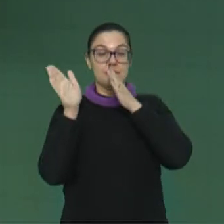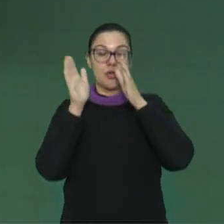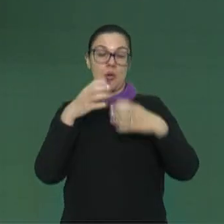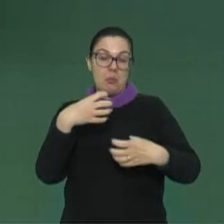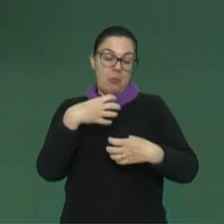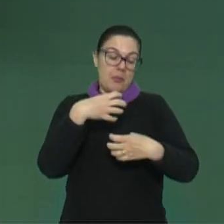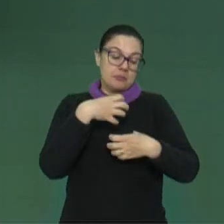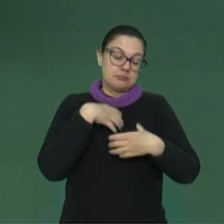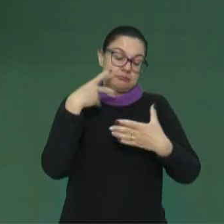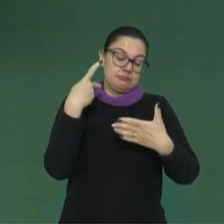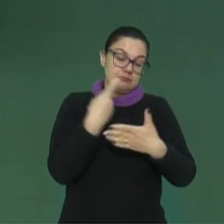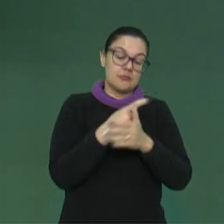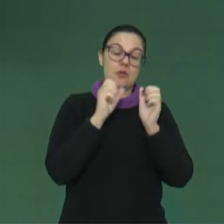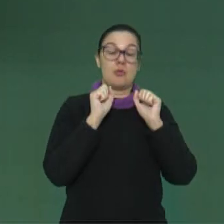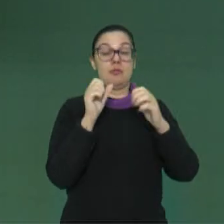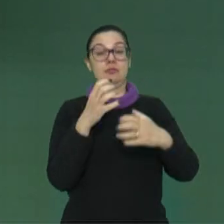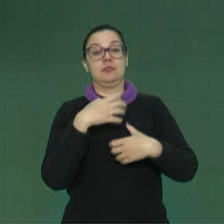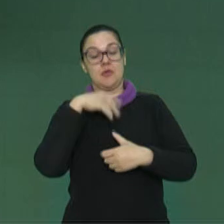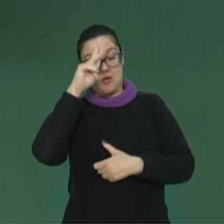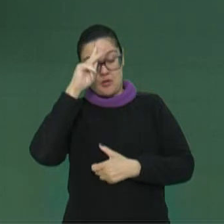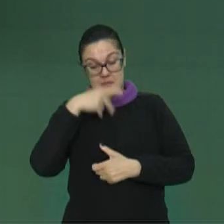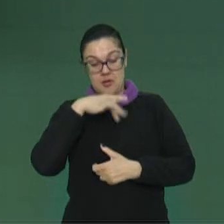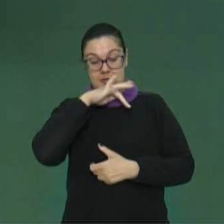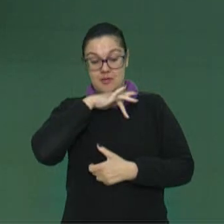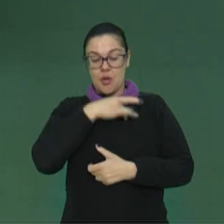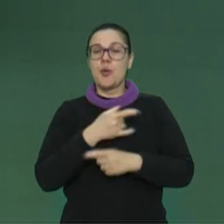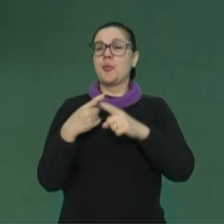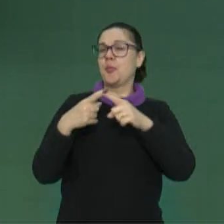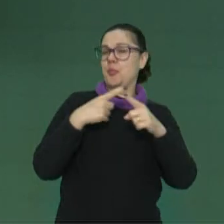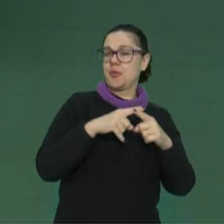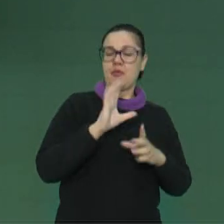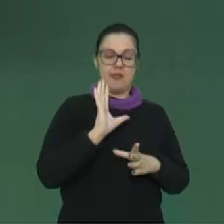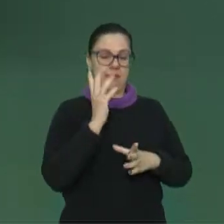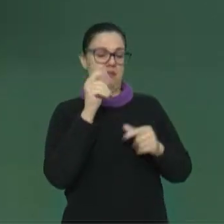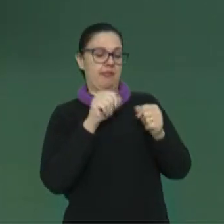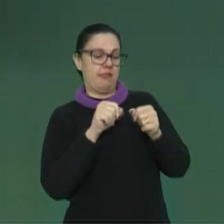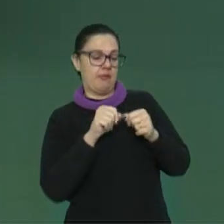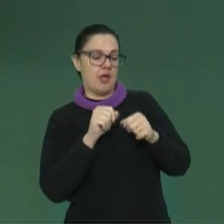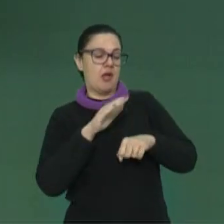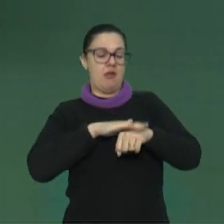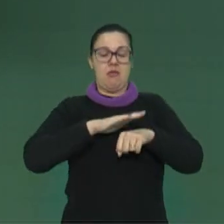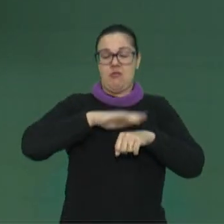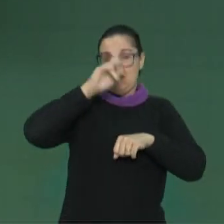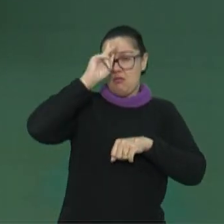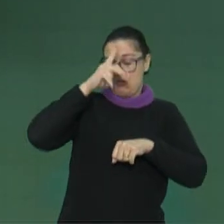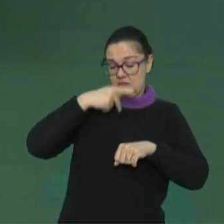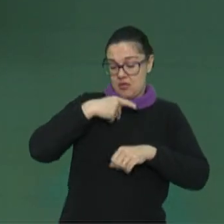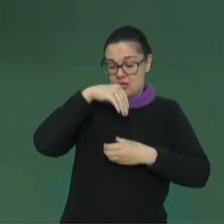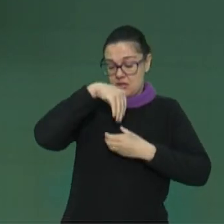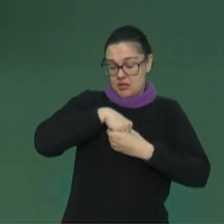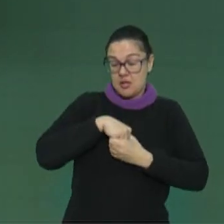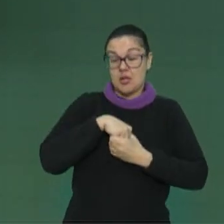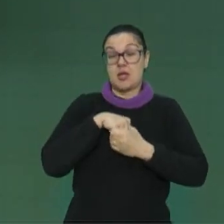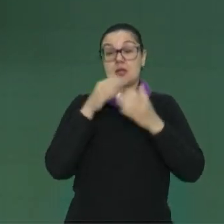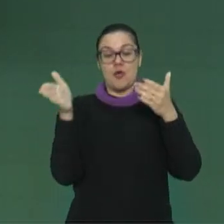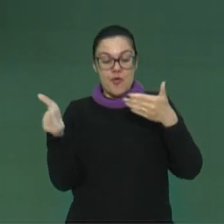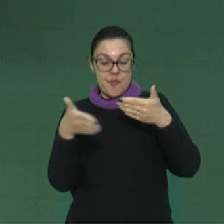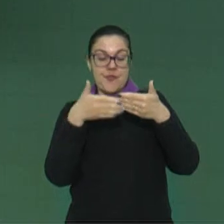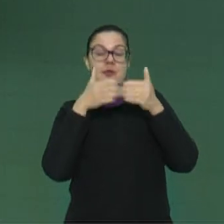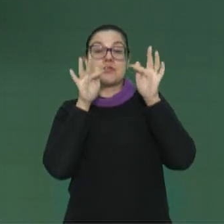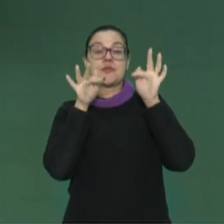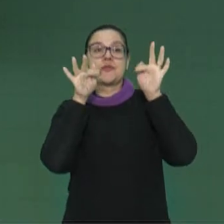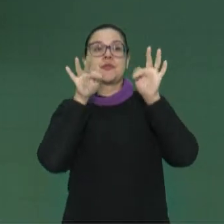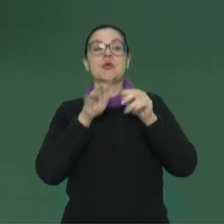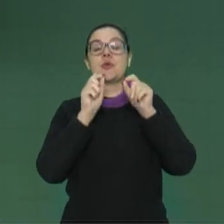sintomas, consequências de como a gente... Porque a pessoa se sente assim, age assim, o que acontece com ela. E ela fecha com